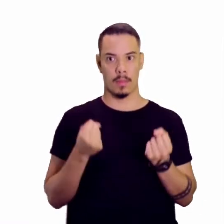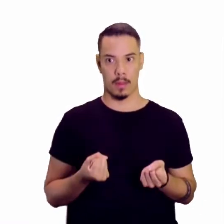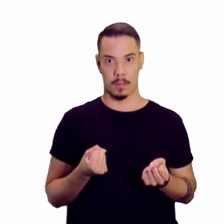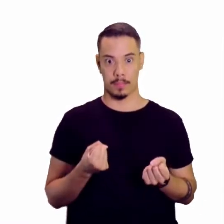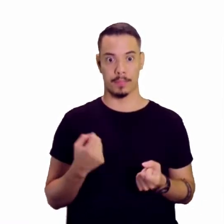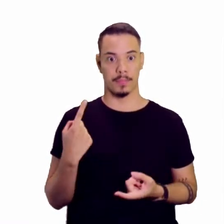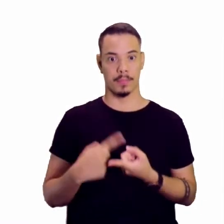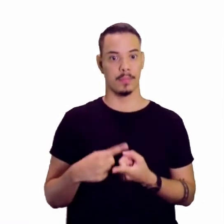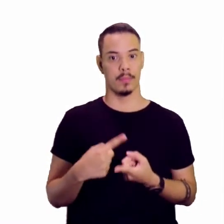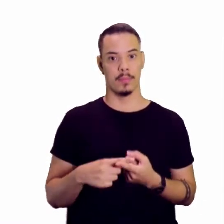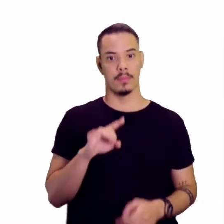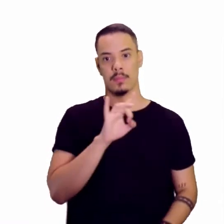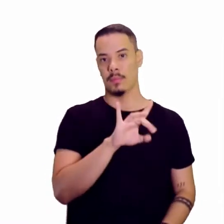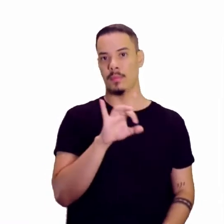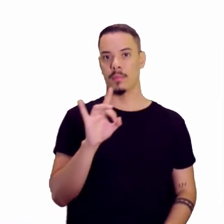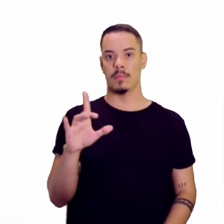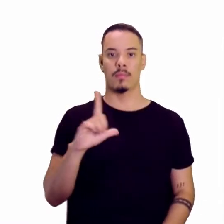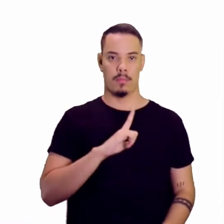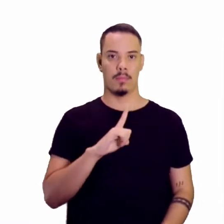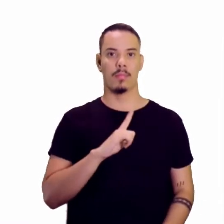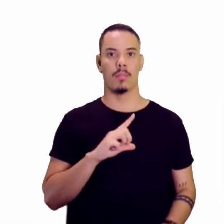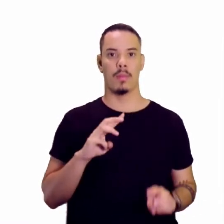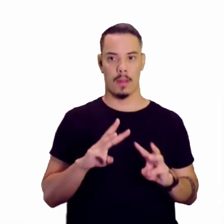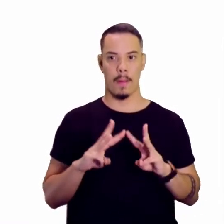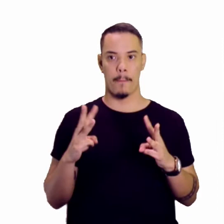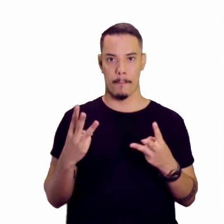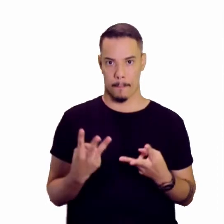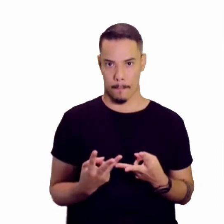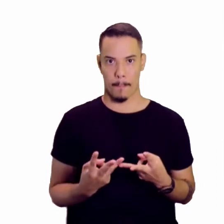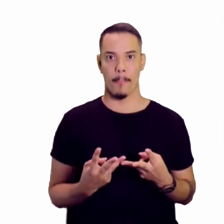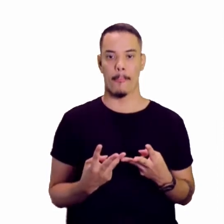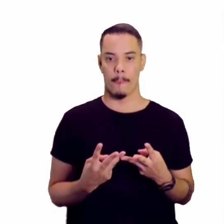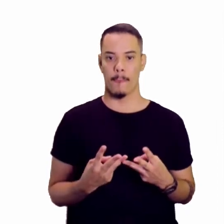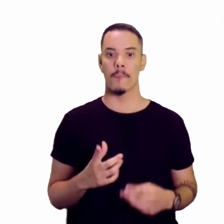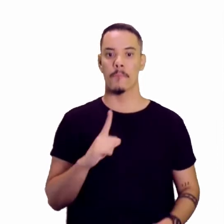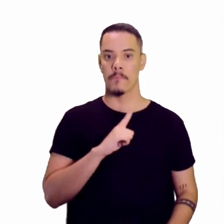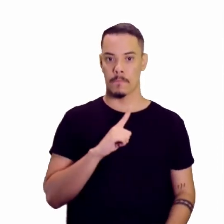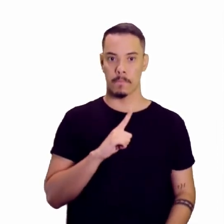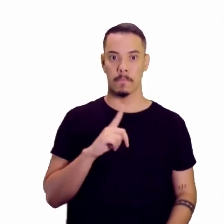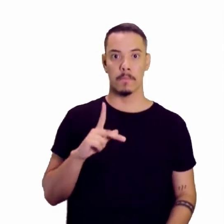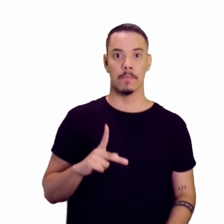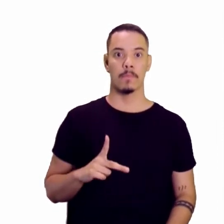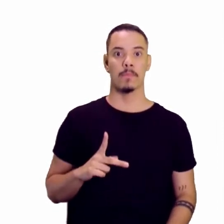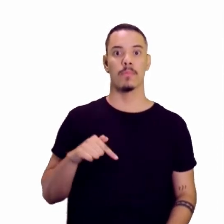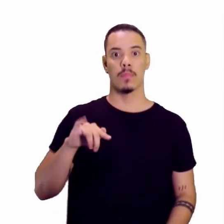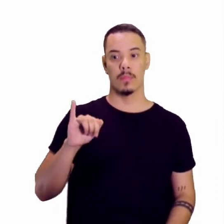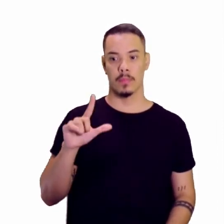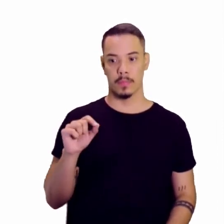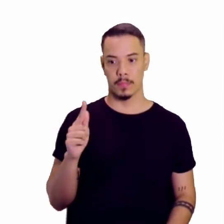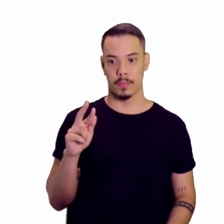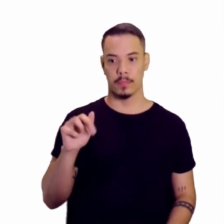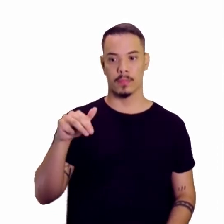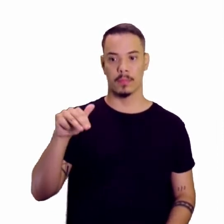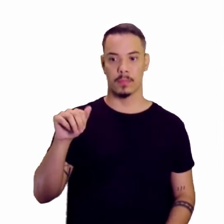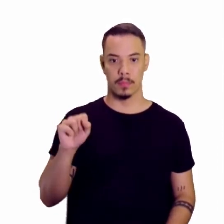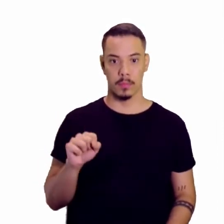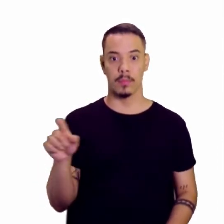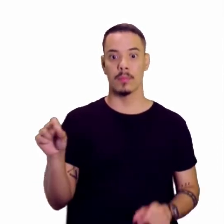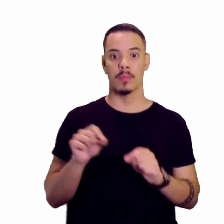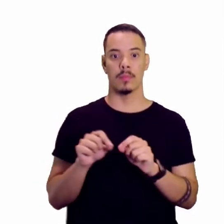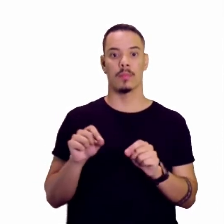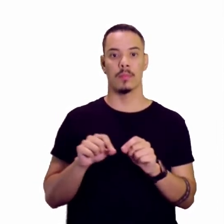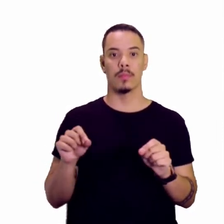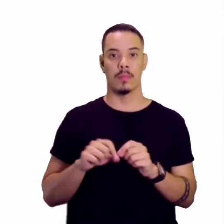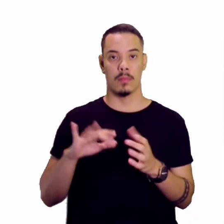ó, cada paraquedista ele tem uma massa em quilogramas. Em quilogramas. E no caso ali, como eles estão saltando de paraquedas,